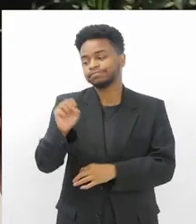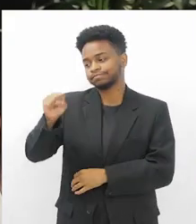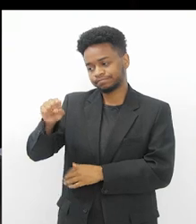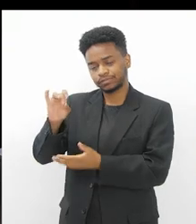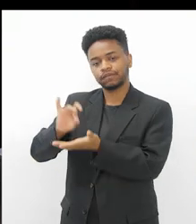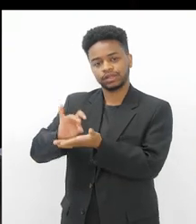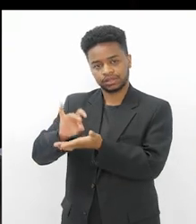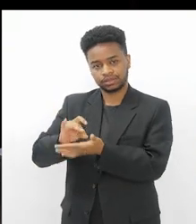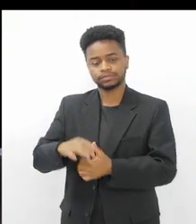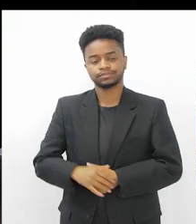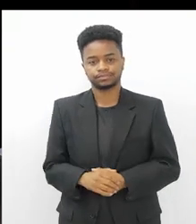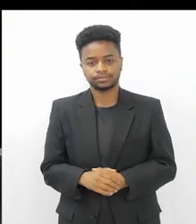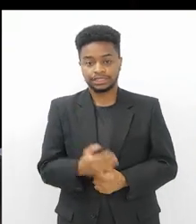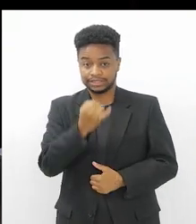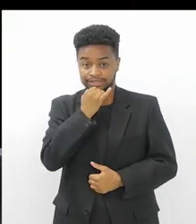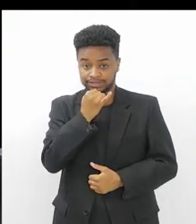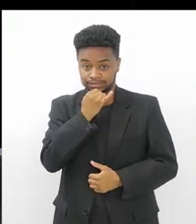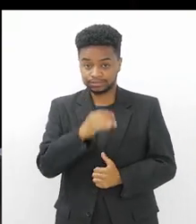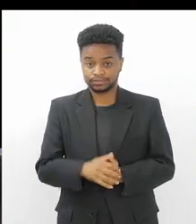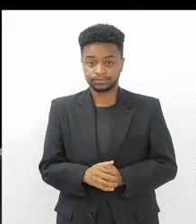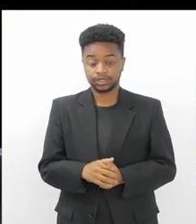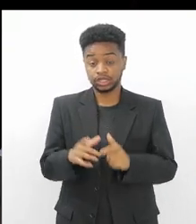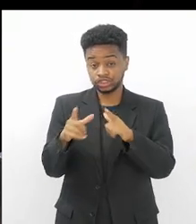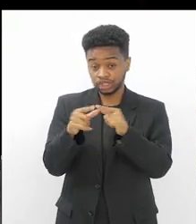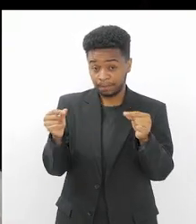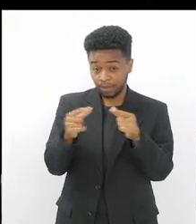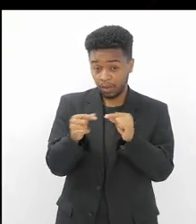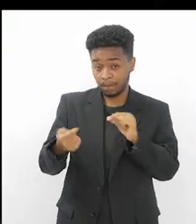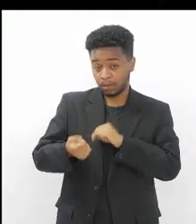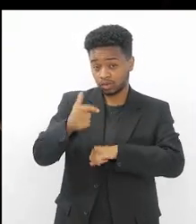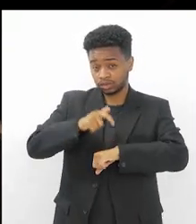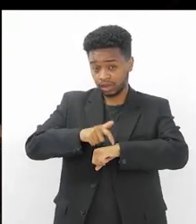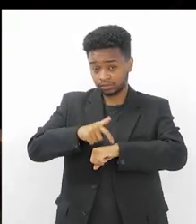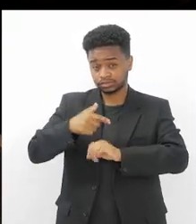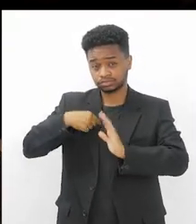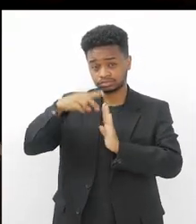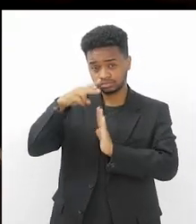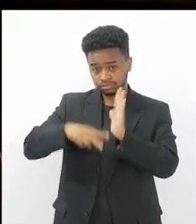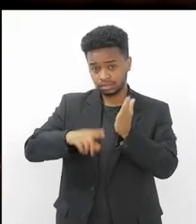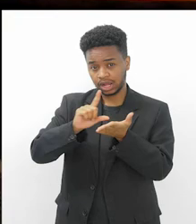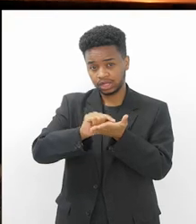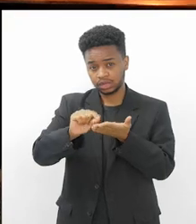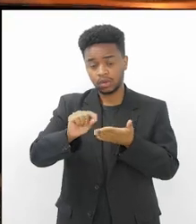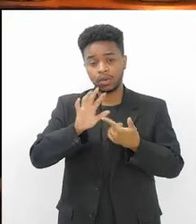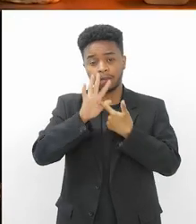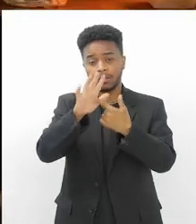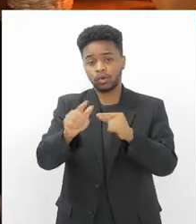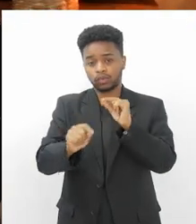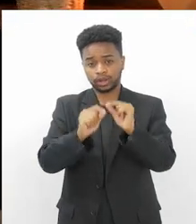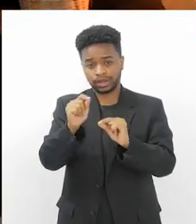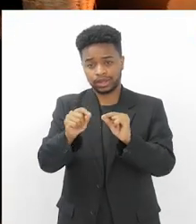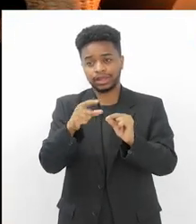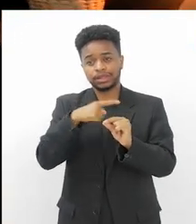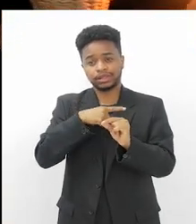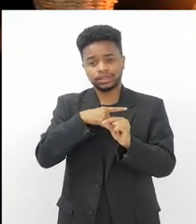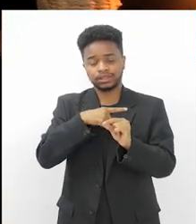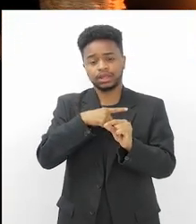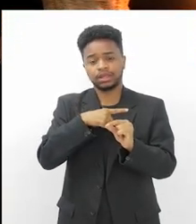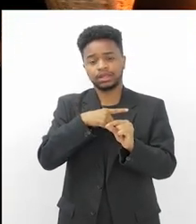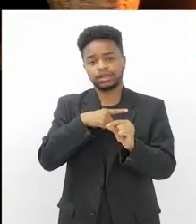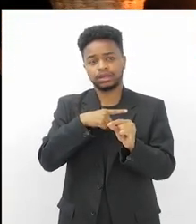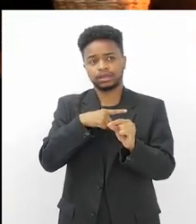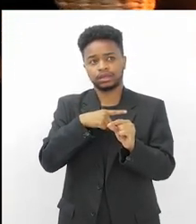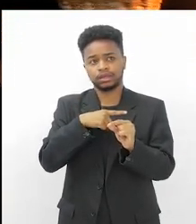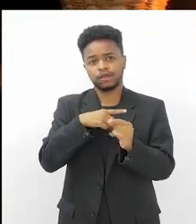É verdade. Por exemplo, no Japão, recentemente eu li um artigo mostrando que existem